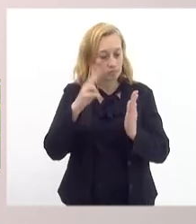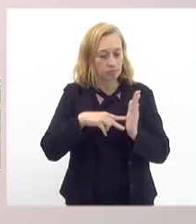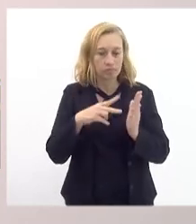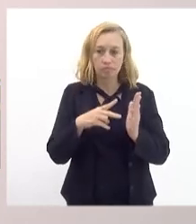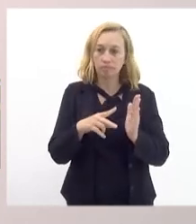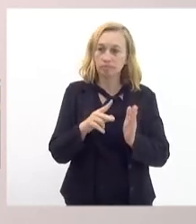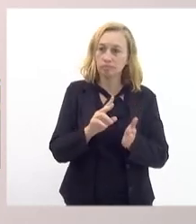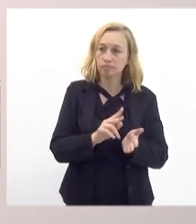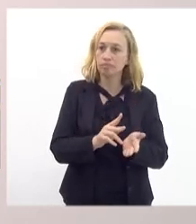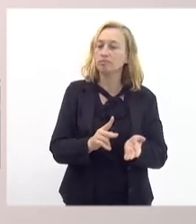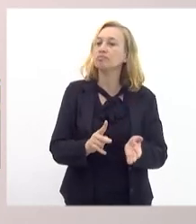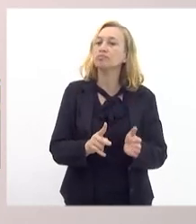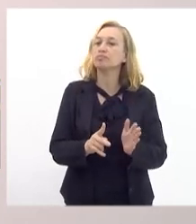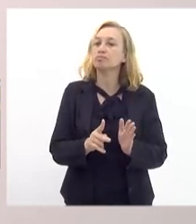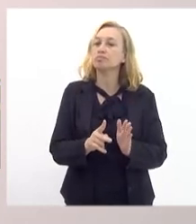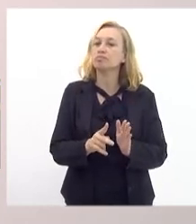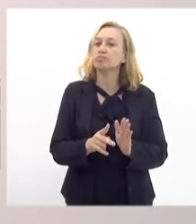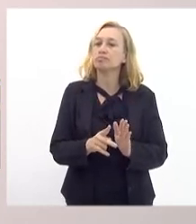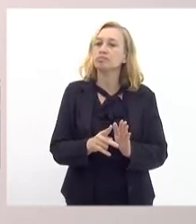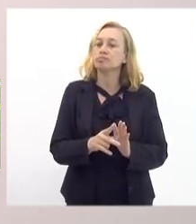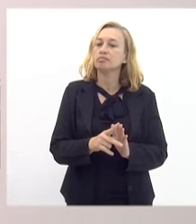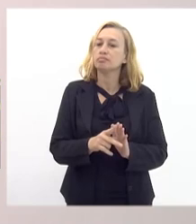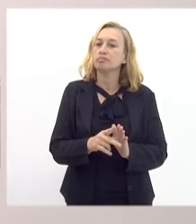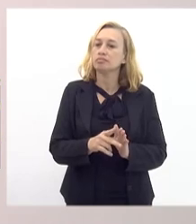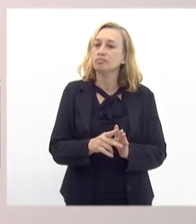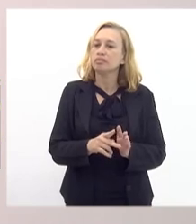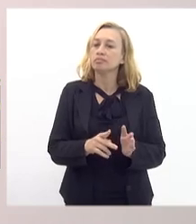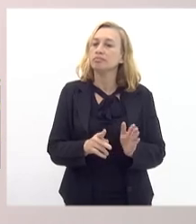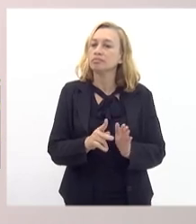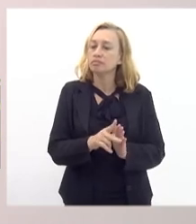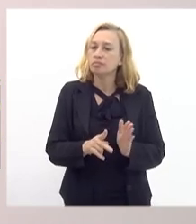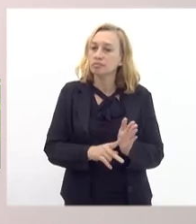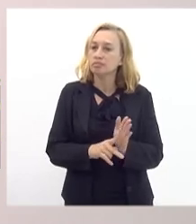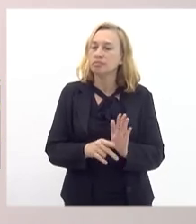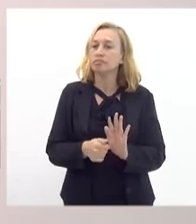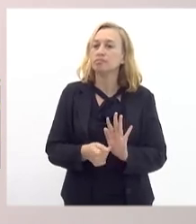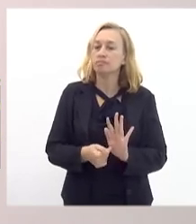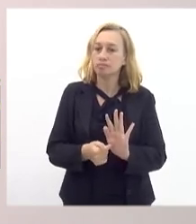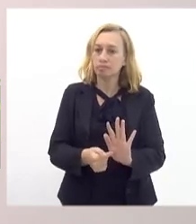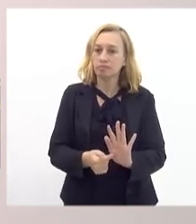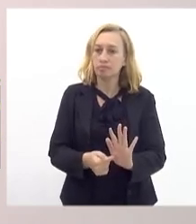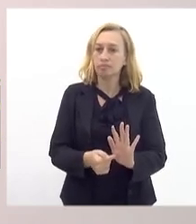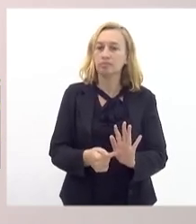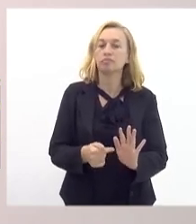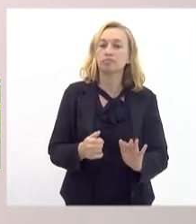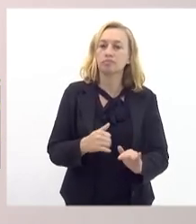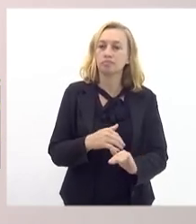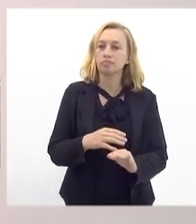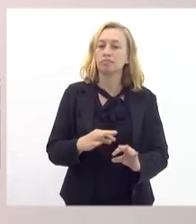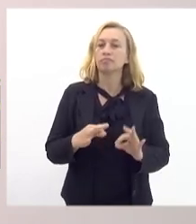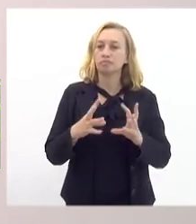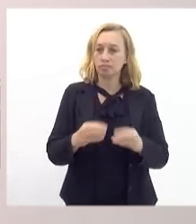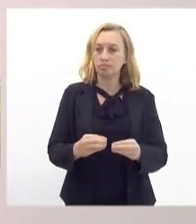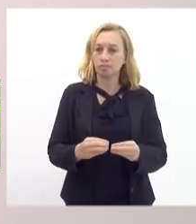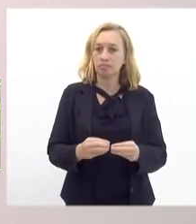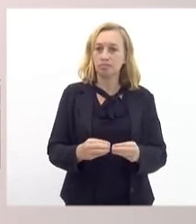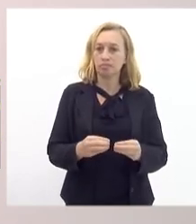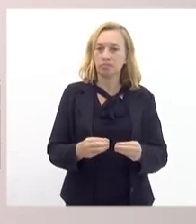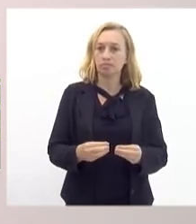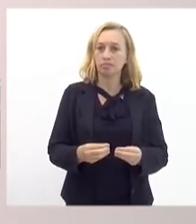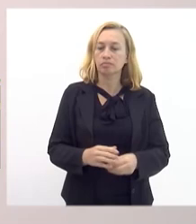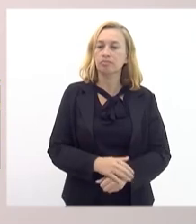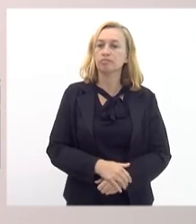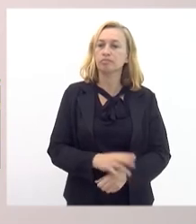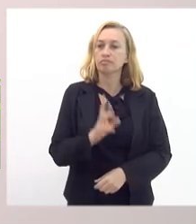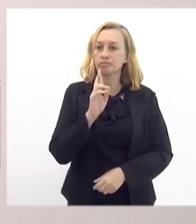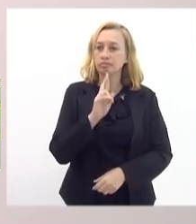intriga é só acessar você e vai estar lá na Inter transparentes o rapaz se tiver alguma pergunta que está à disposição da população para